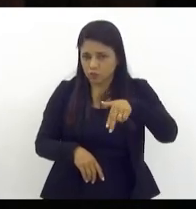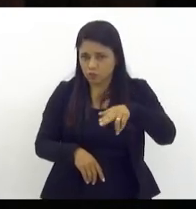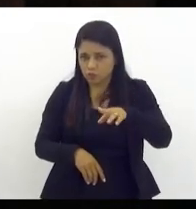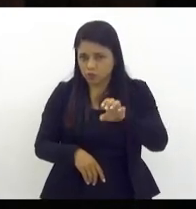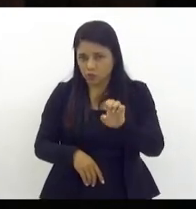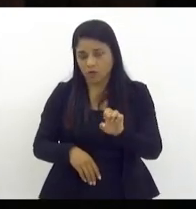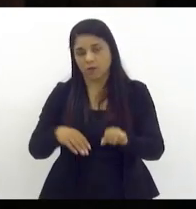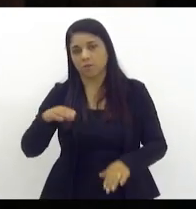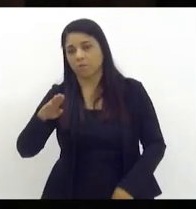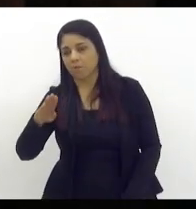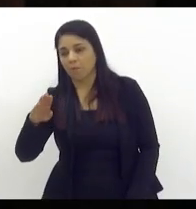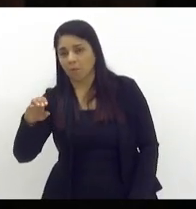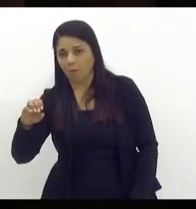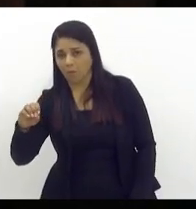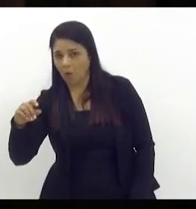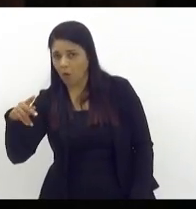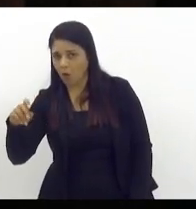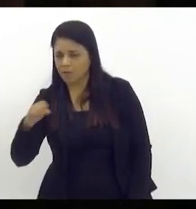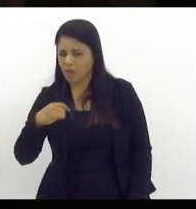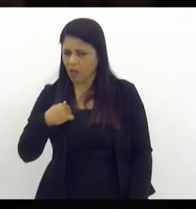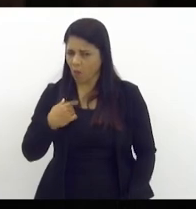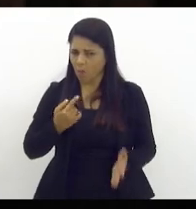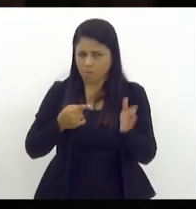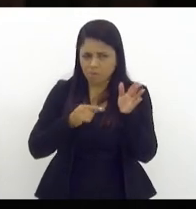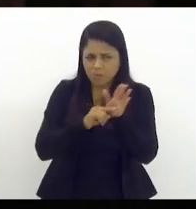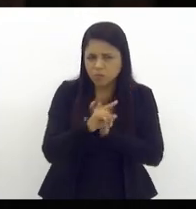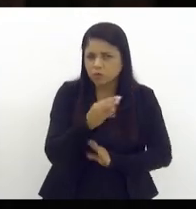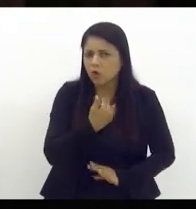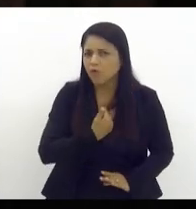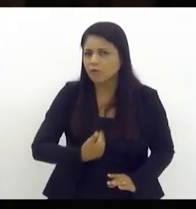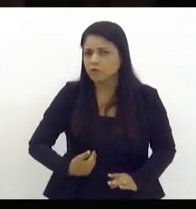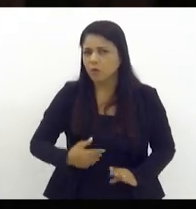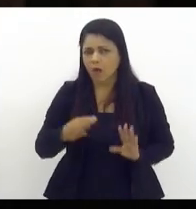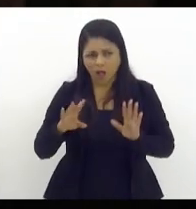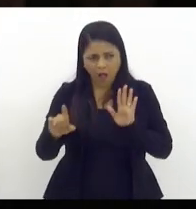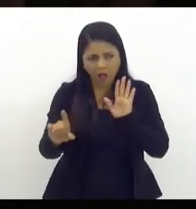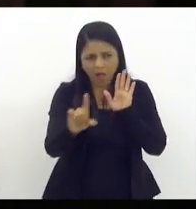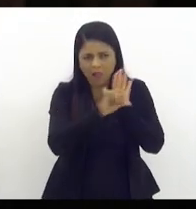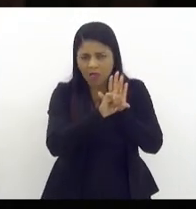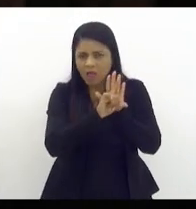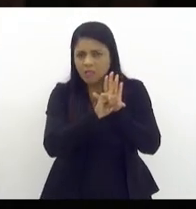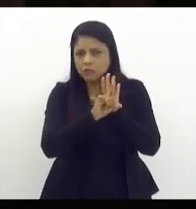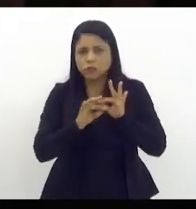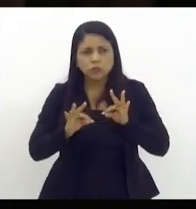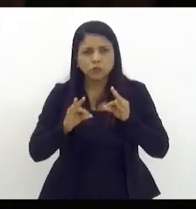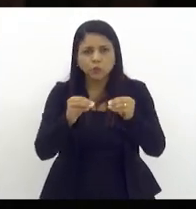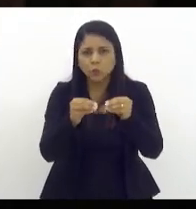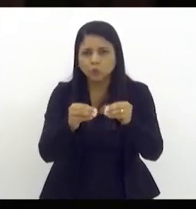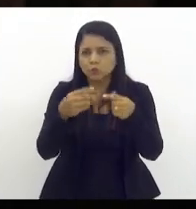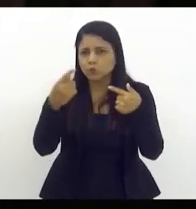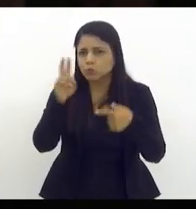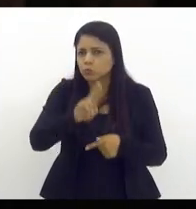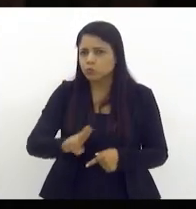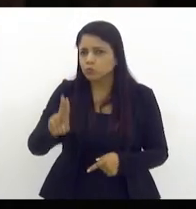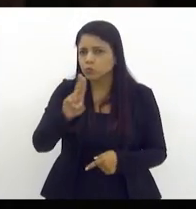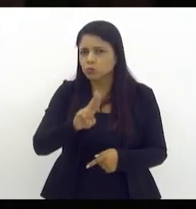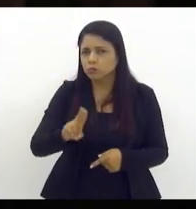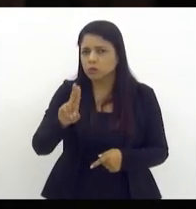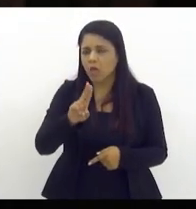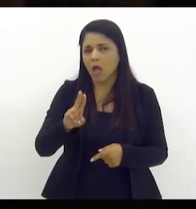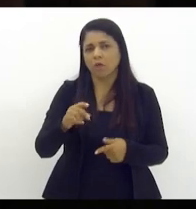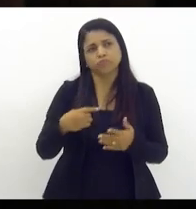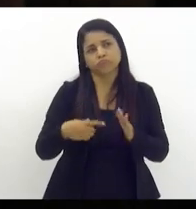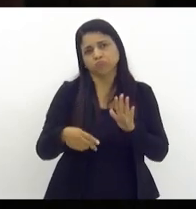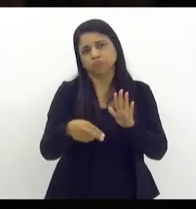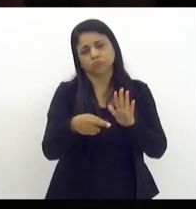Eu mesmo contestei o governador dizendo que se uma lei diz que todos têm que usar, um decreto ou uma